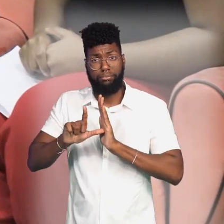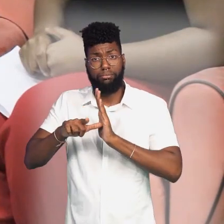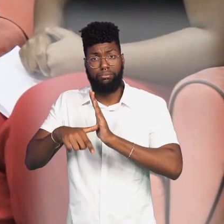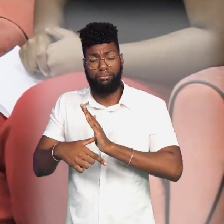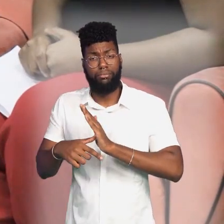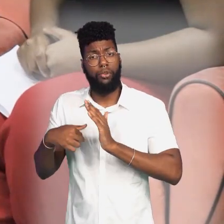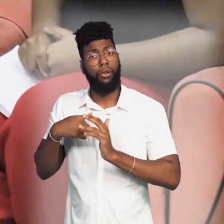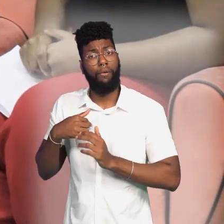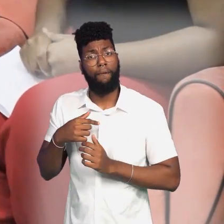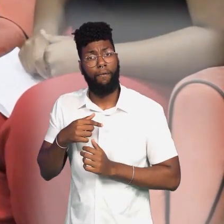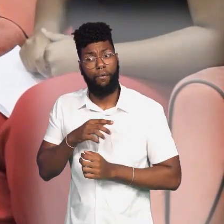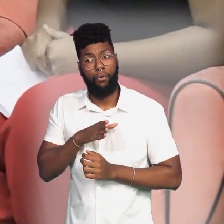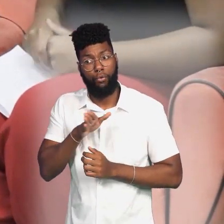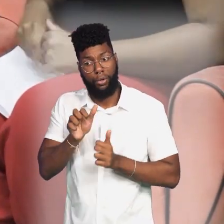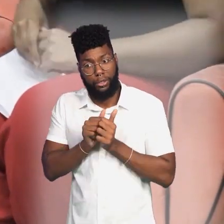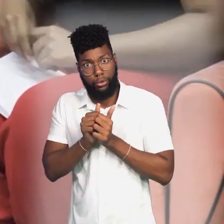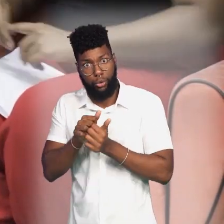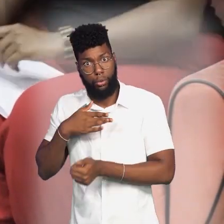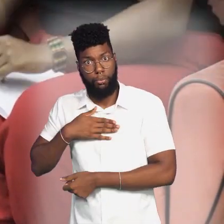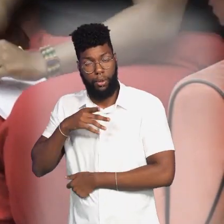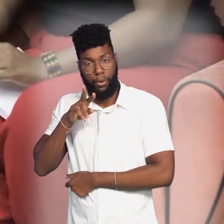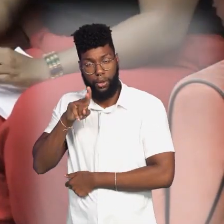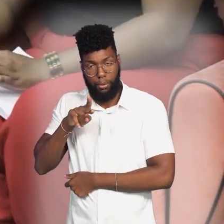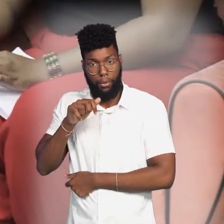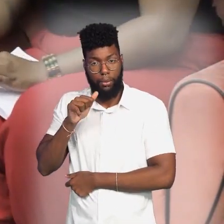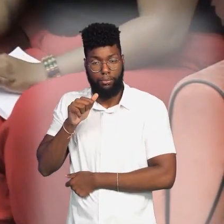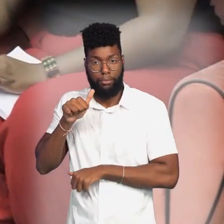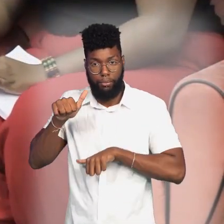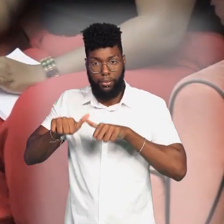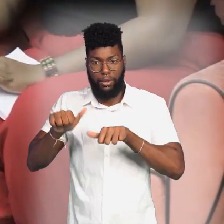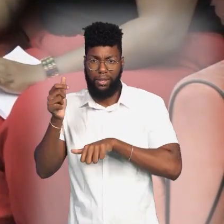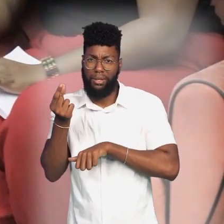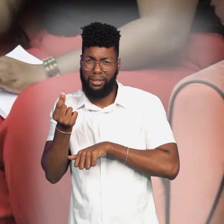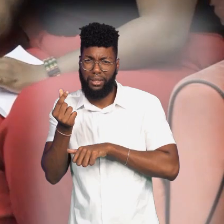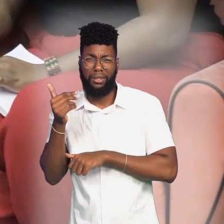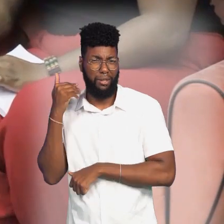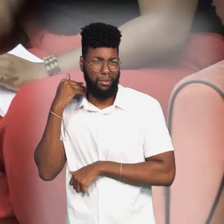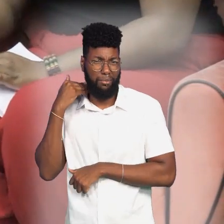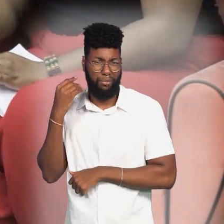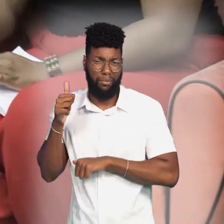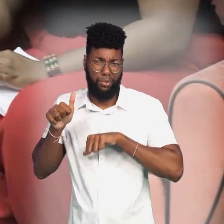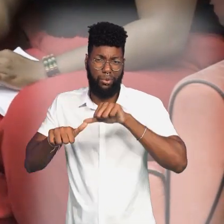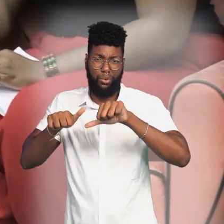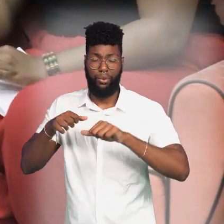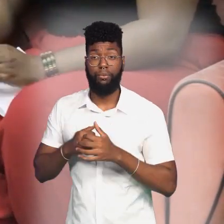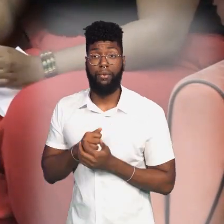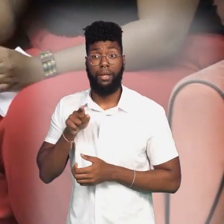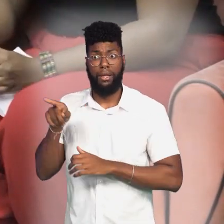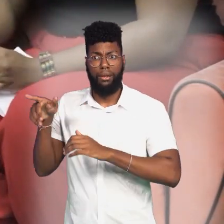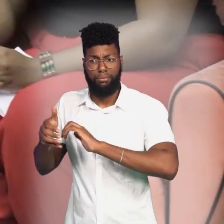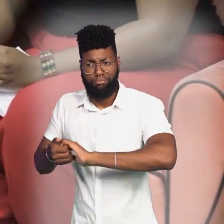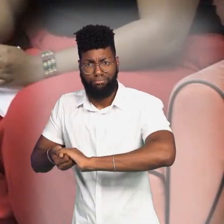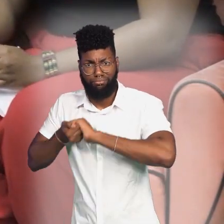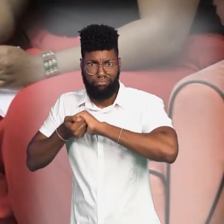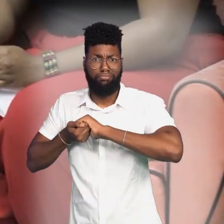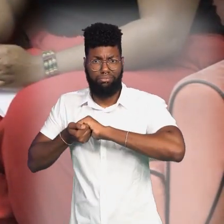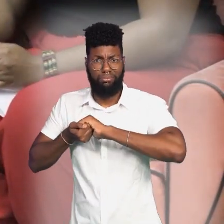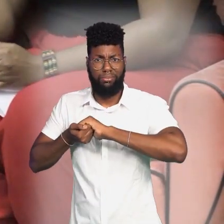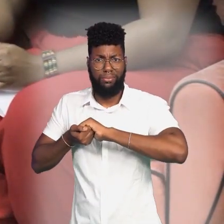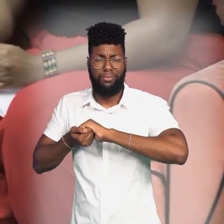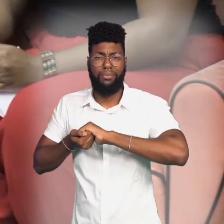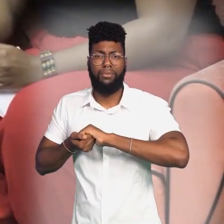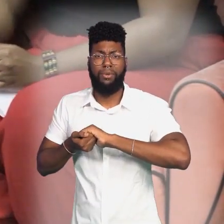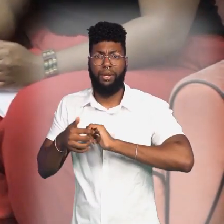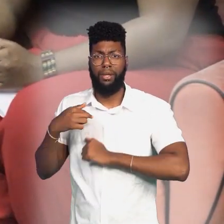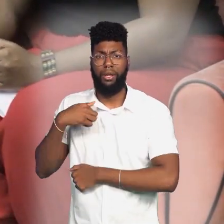ir trocar dinheiro no banco. Aí ele segurou segurou na minha mão assim,